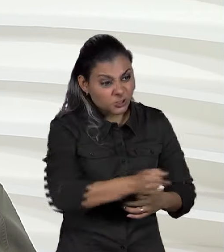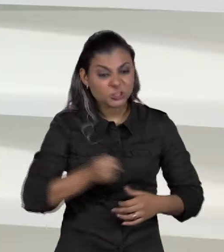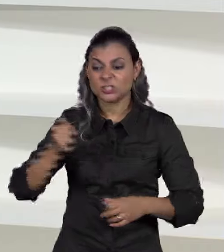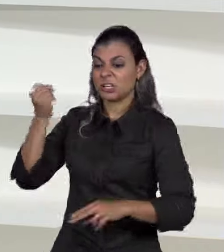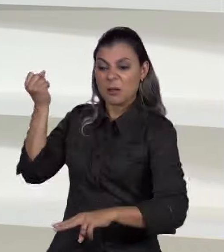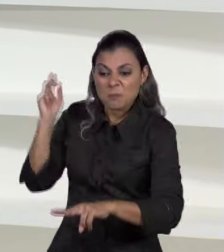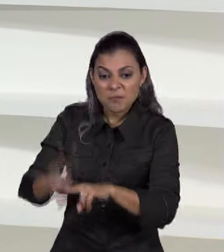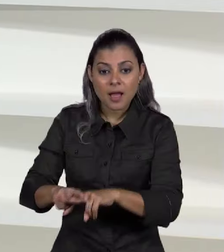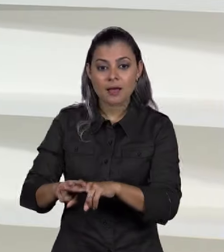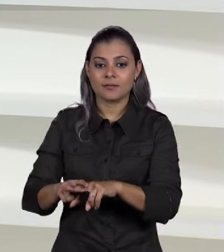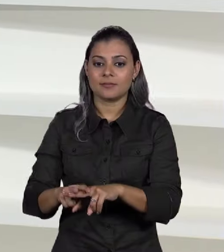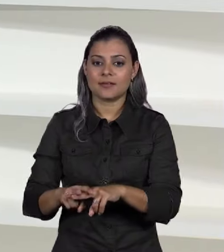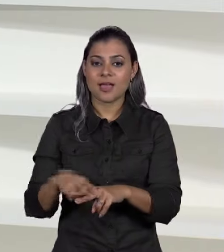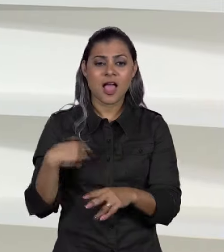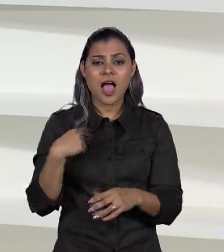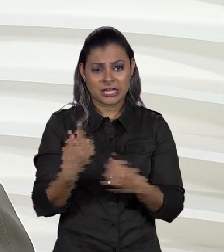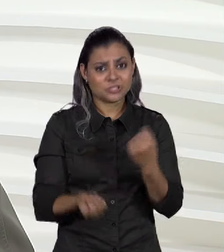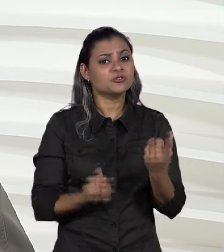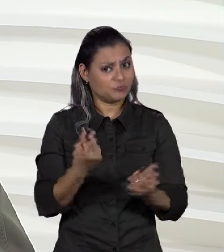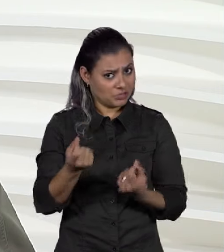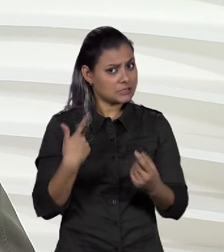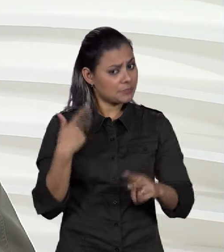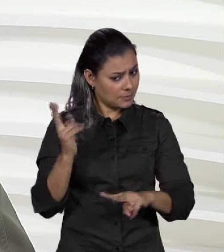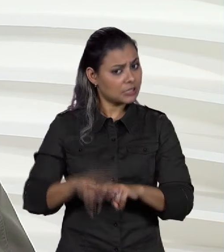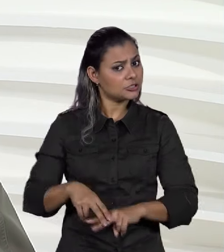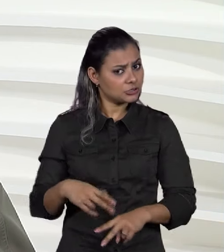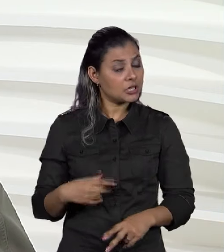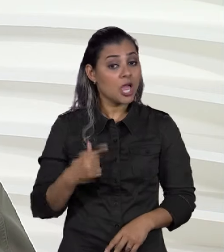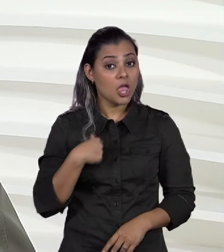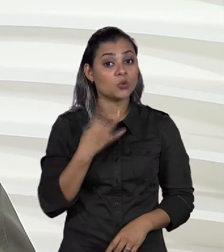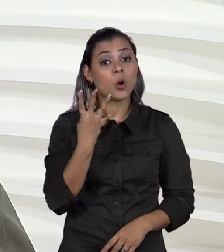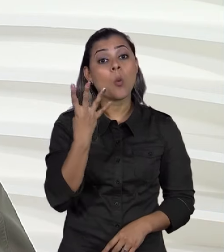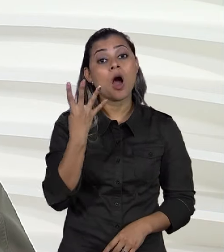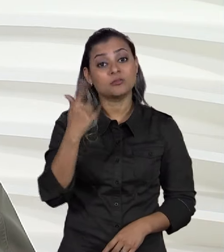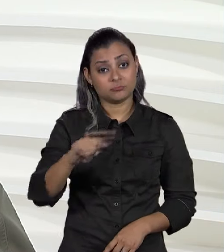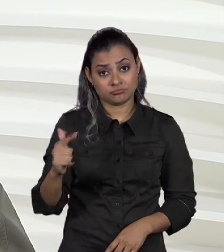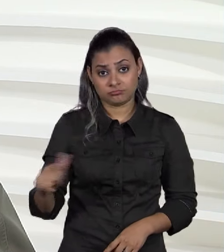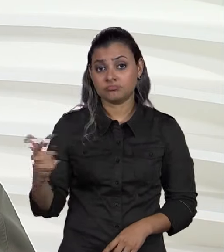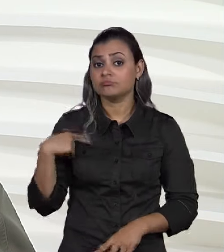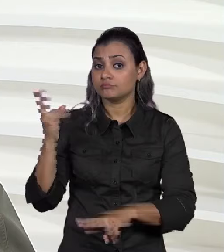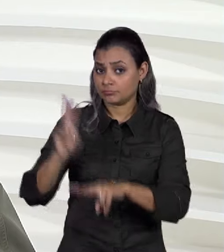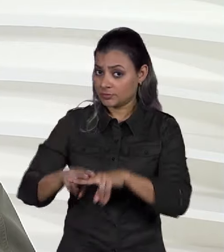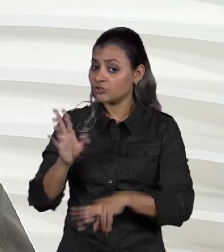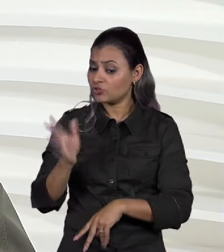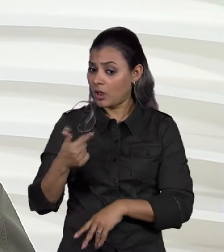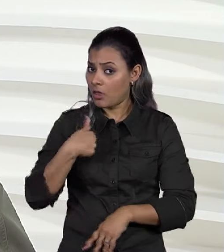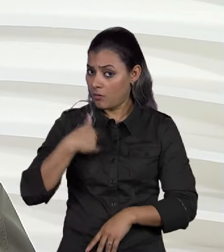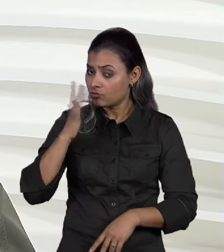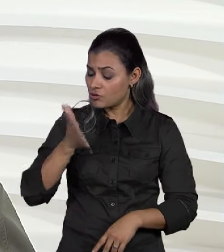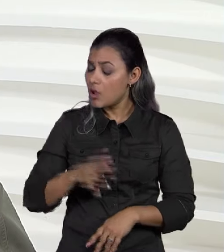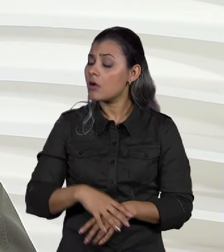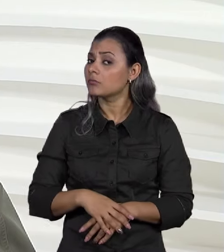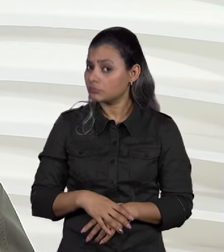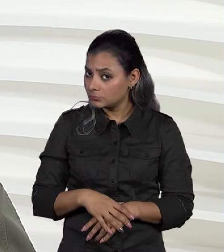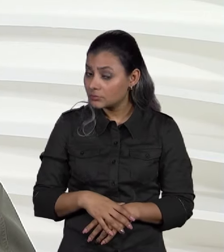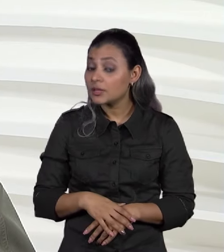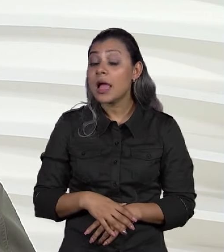Hein? De vez em quando prendiam a gente. Eu prendi, Eu fui preso quatro vezes. Aí Uma